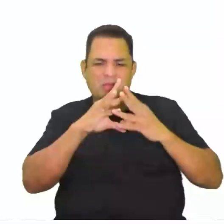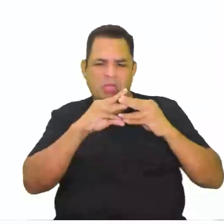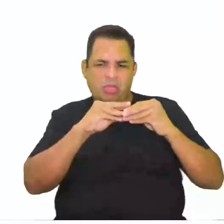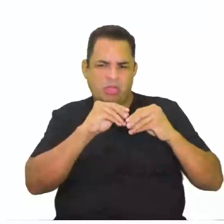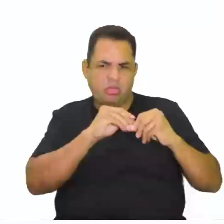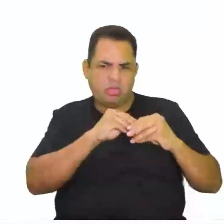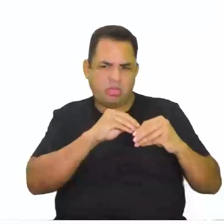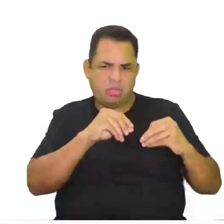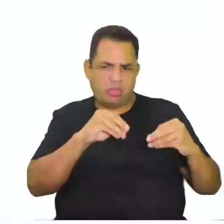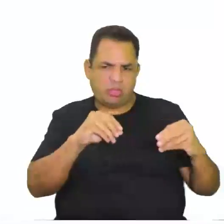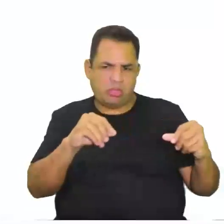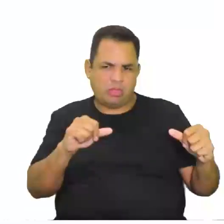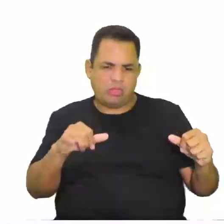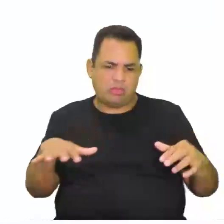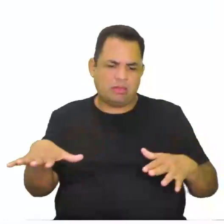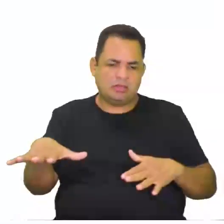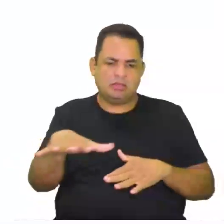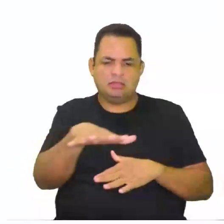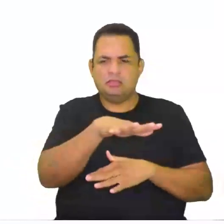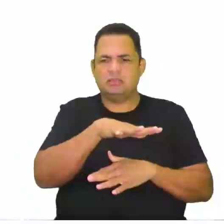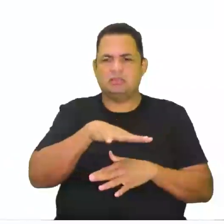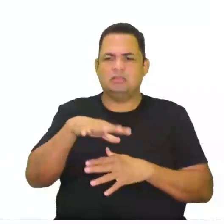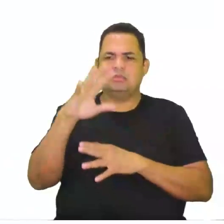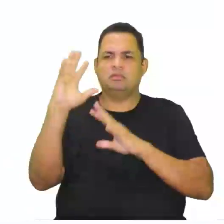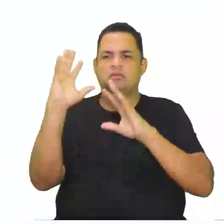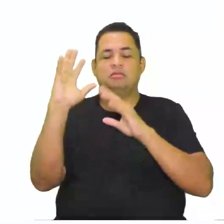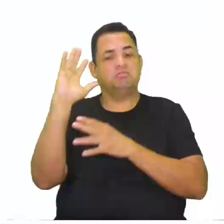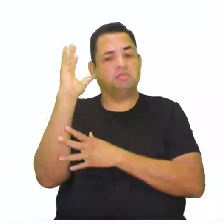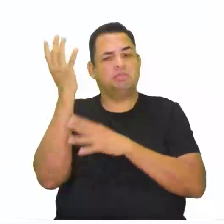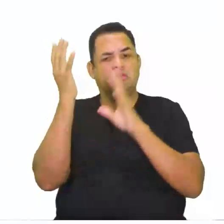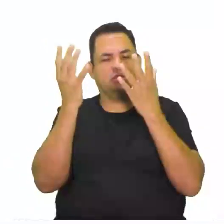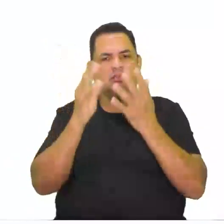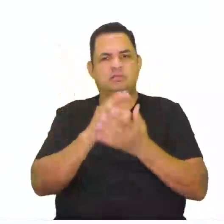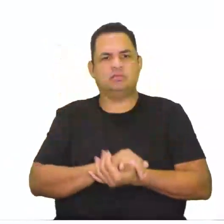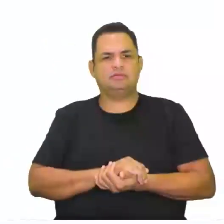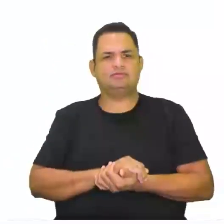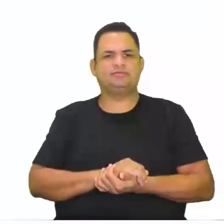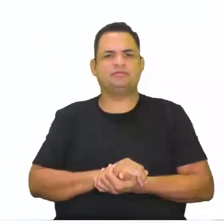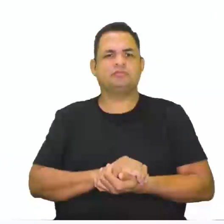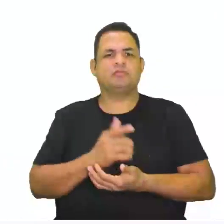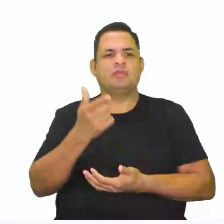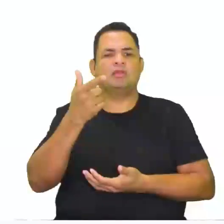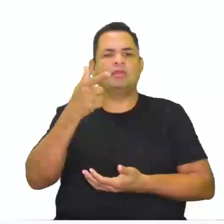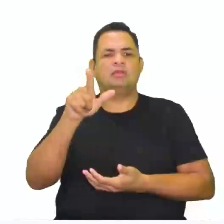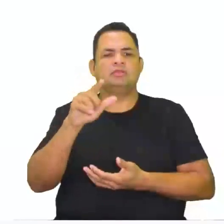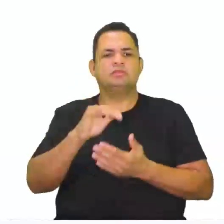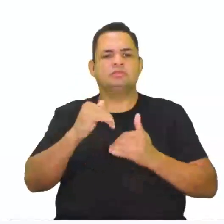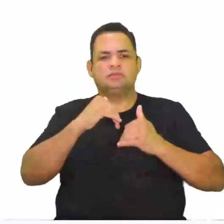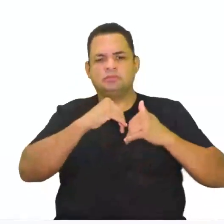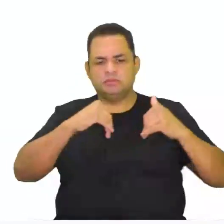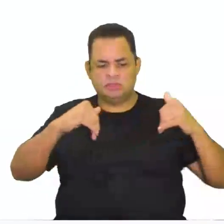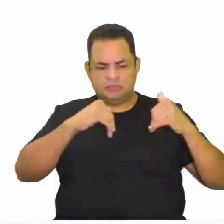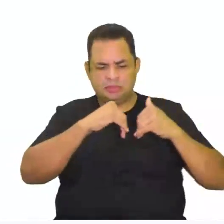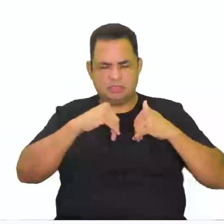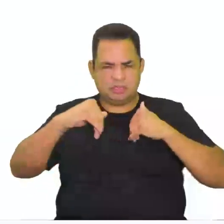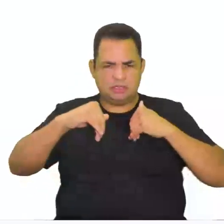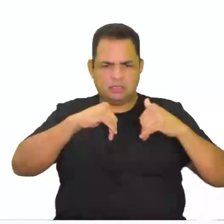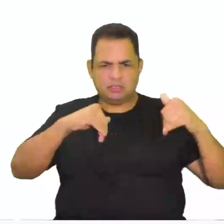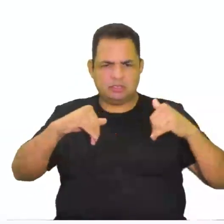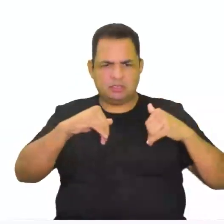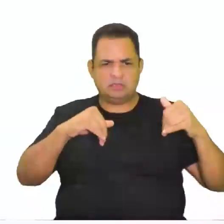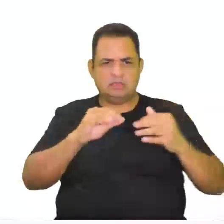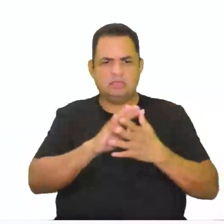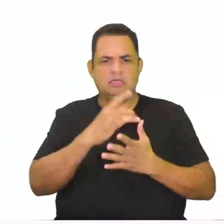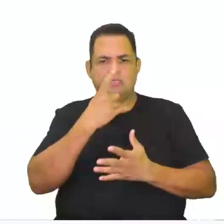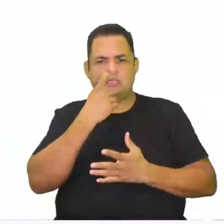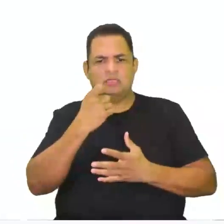meio ambiente. Então a gente poderia rever esse conceito. Outra ação é separar o lixo e